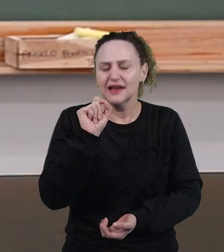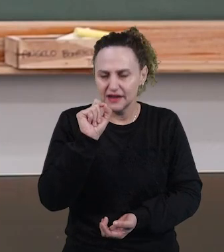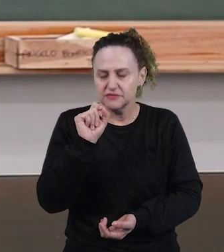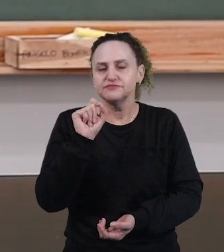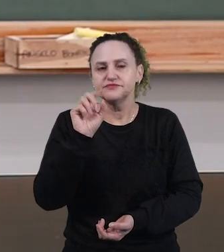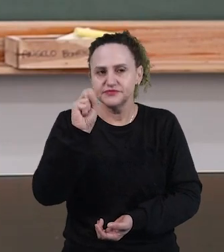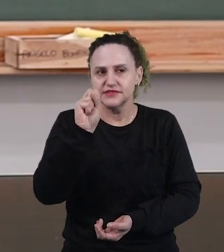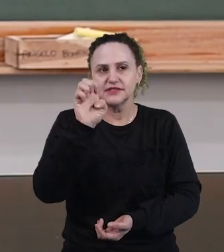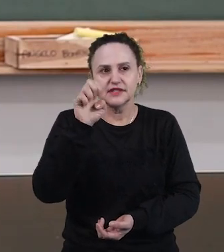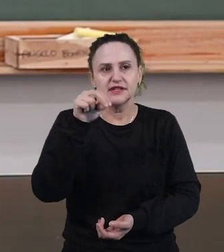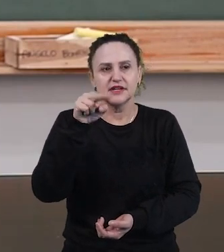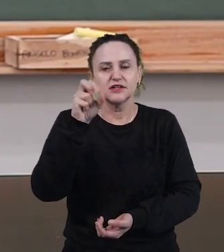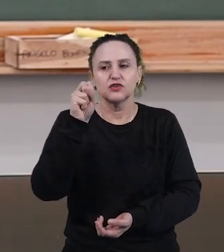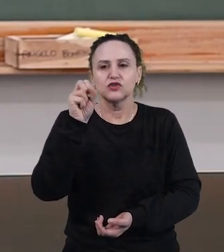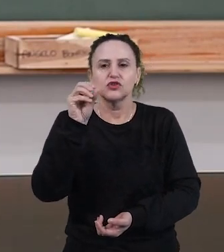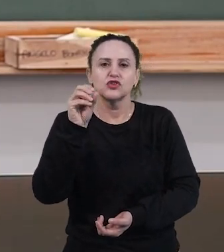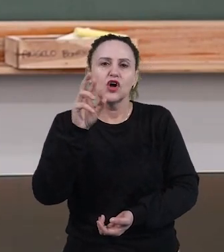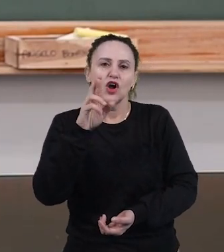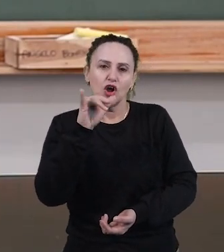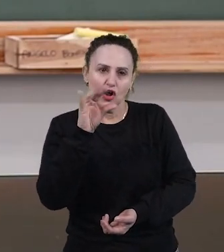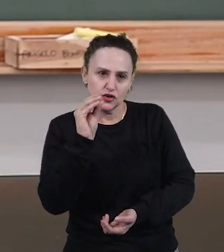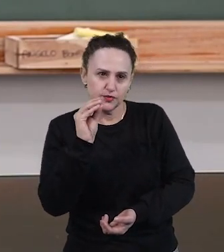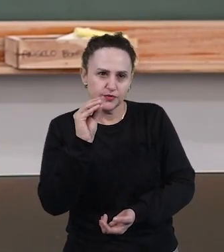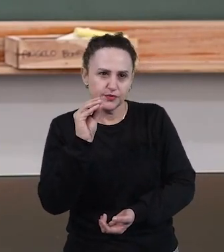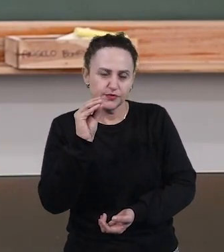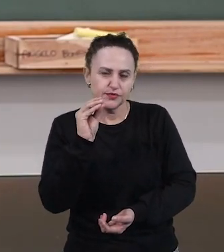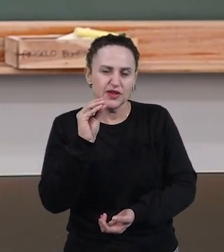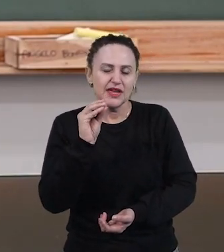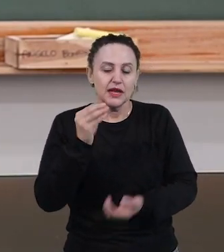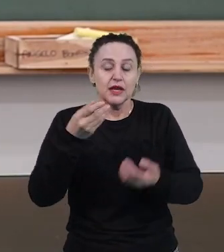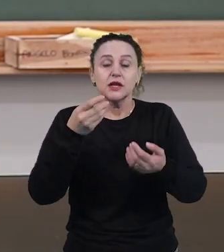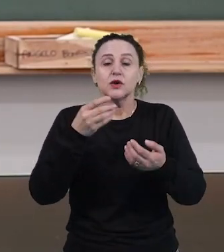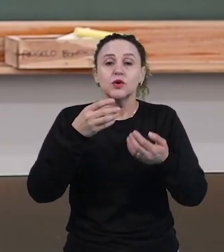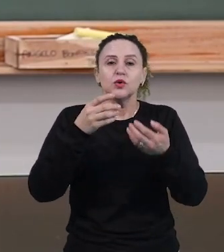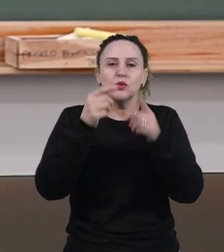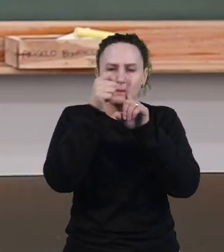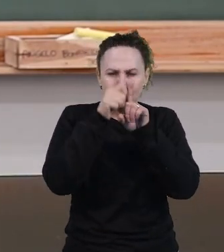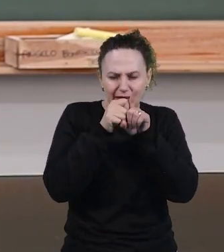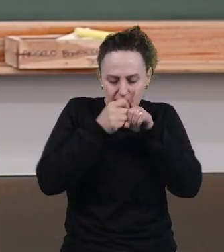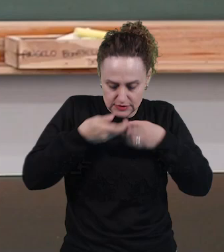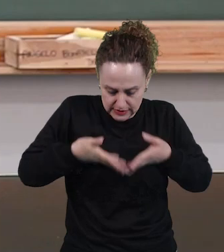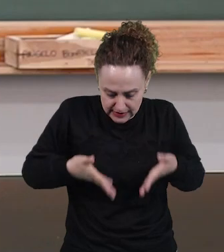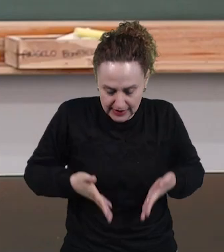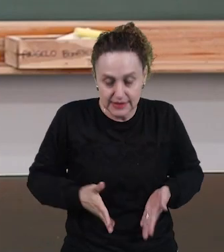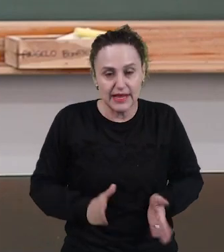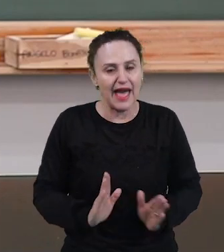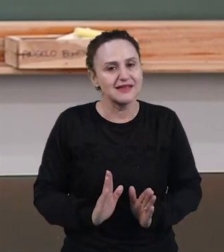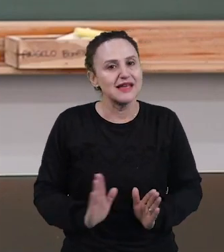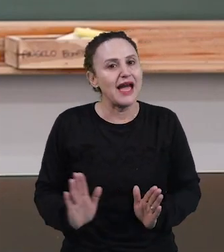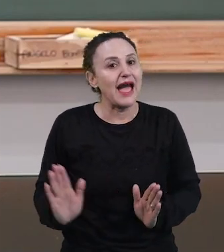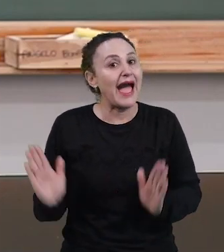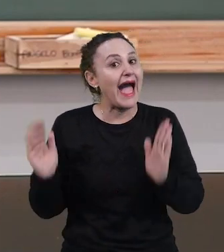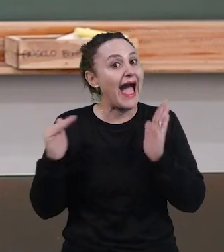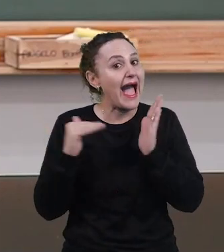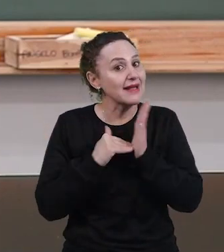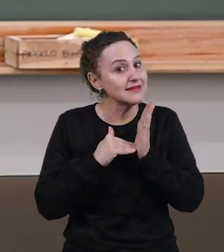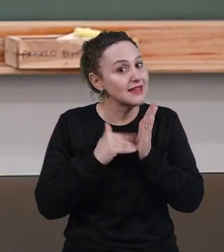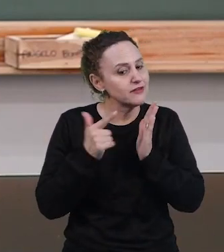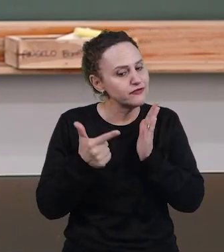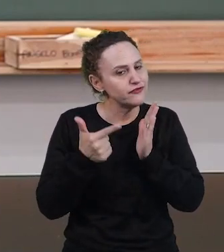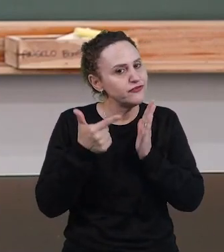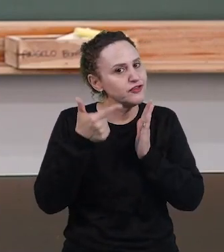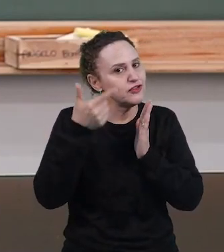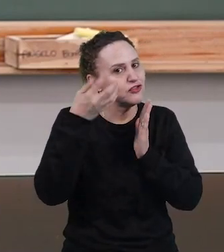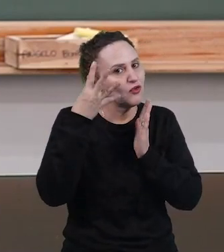ou menos de quando a criança nasce até os 24 meses. Acho que é importante dizer, né, que as nossas crianças, acho que hoje também a